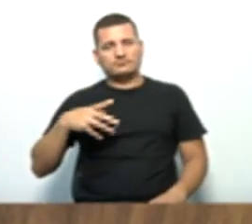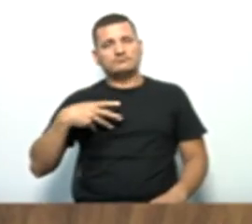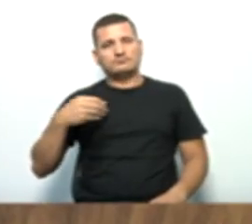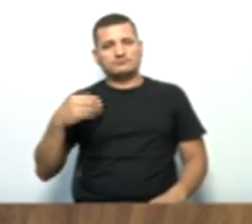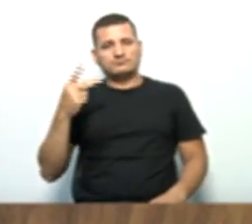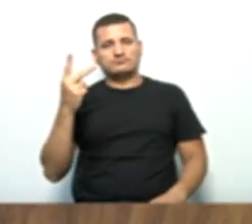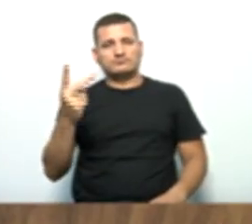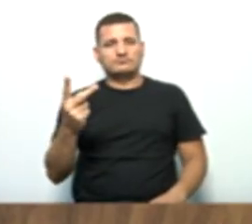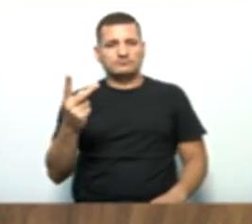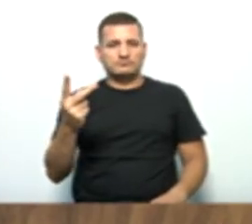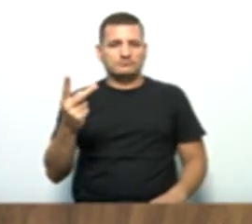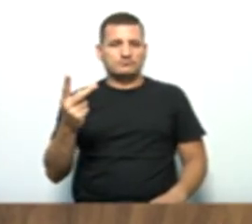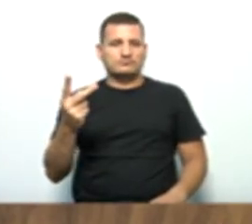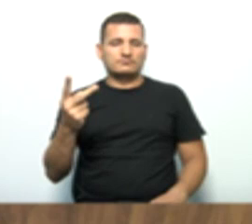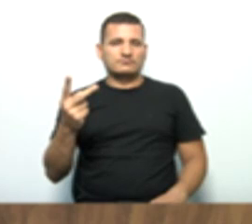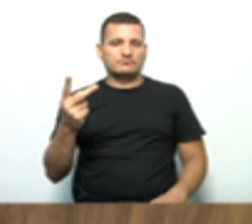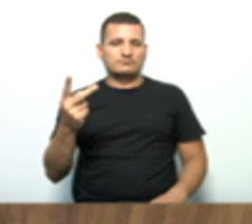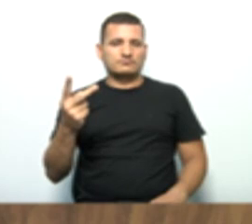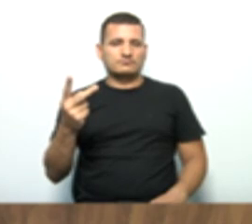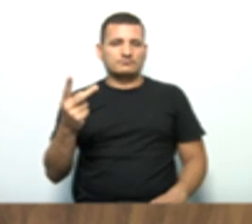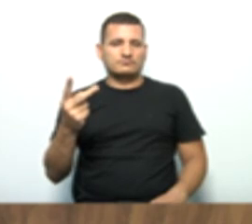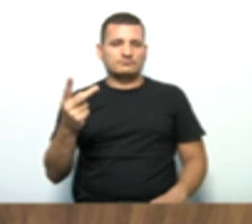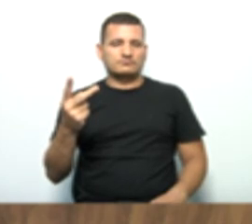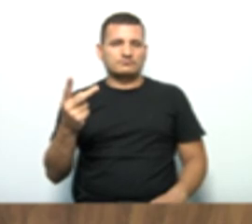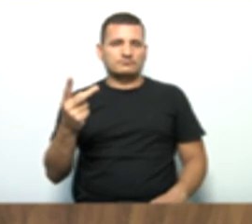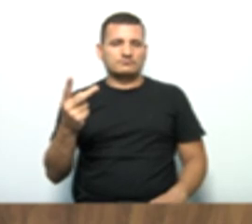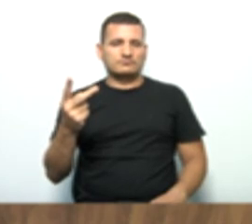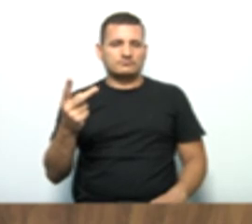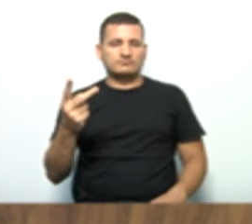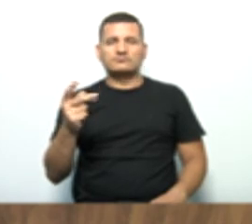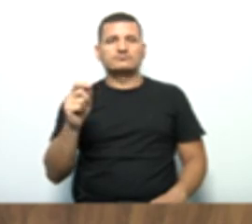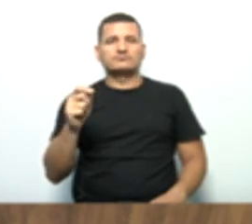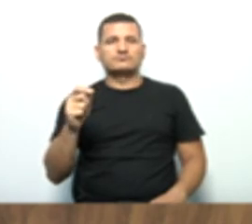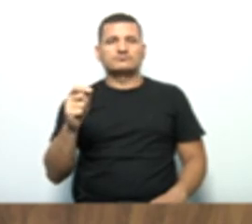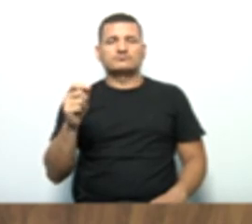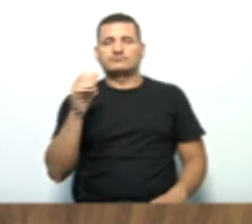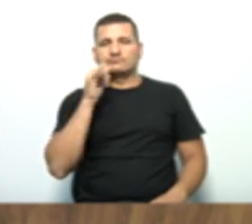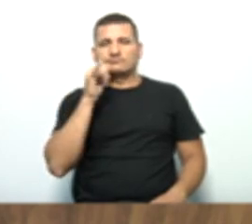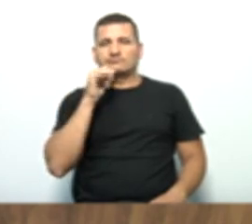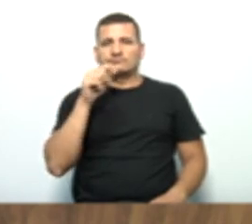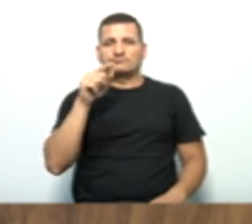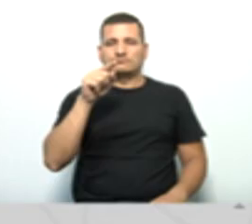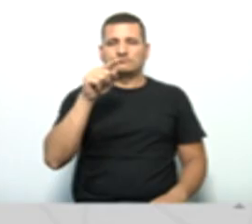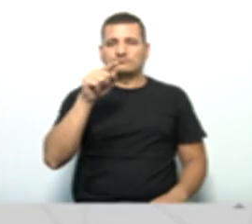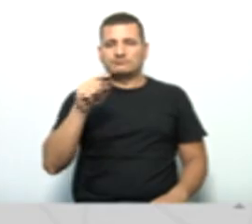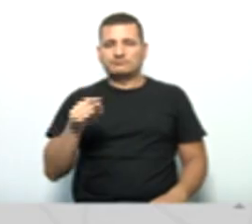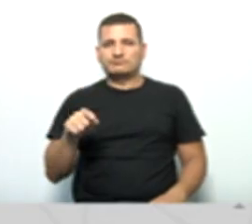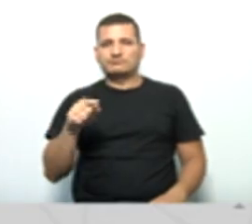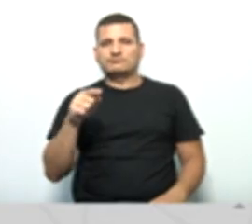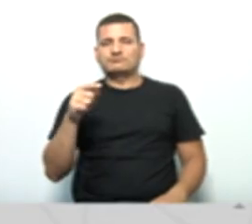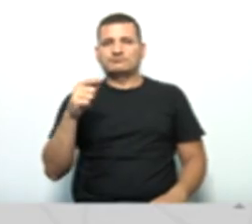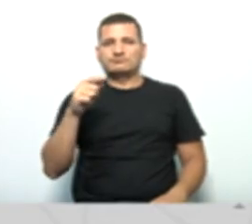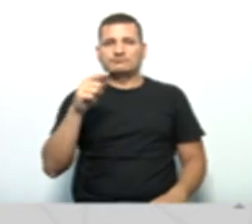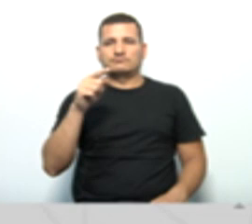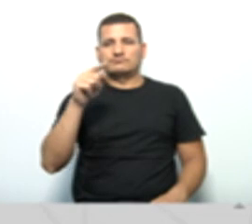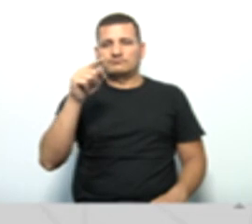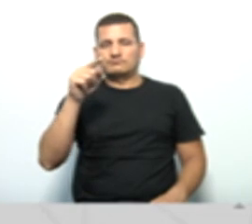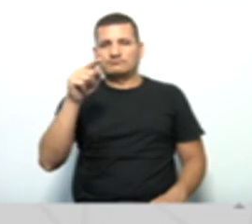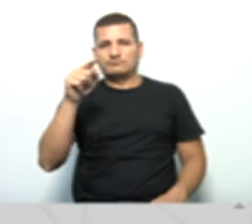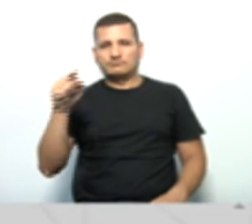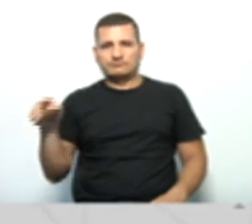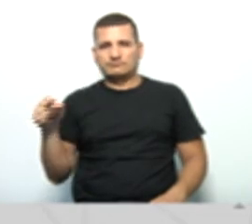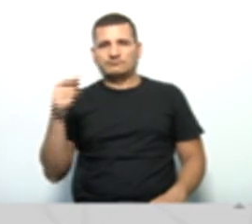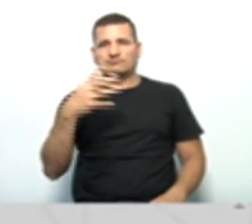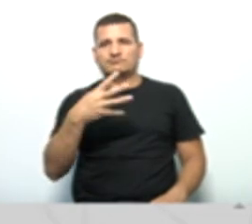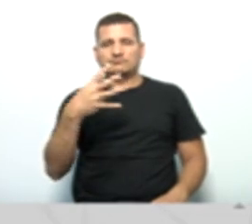filhos, que seria o 4 e o 5. O primeiro filho dele, o 4, não tem